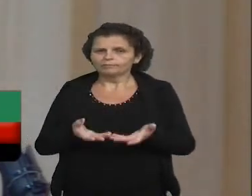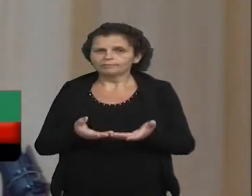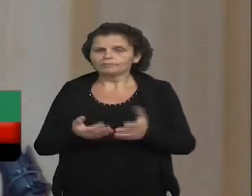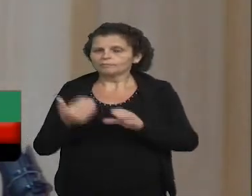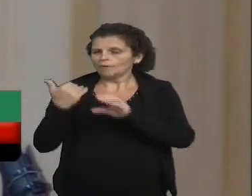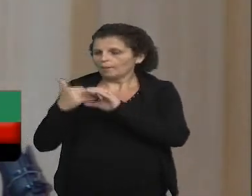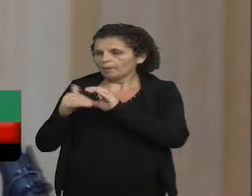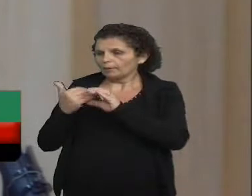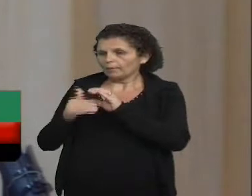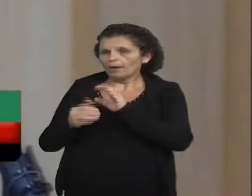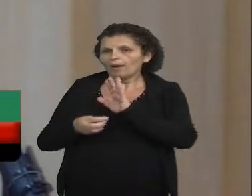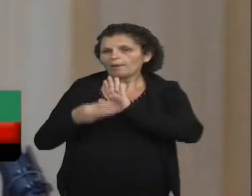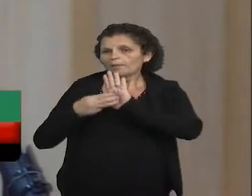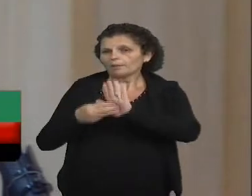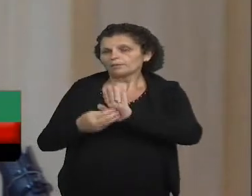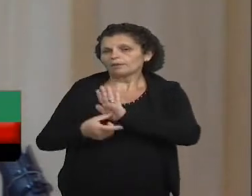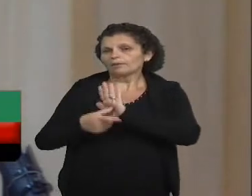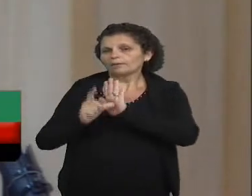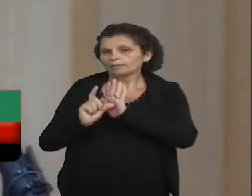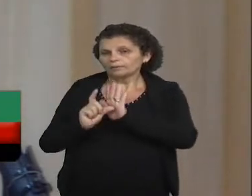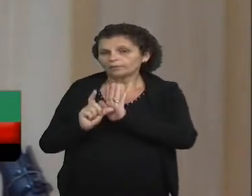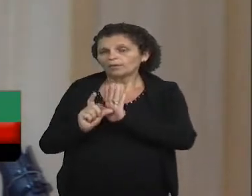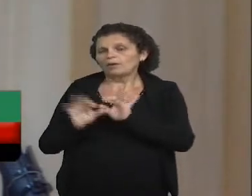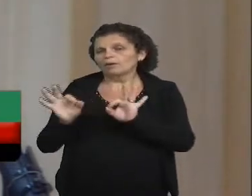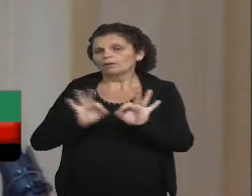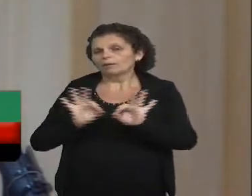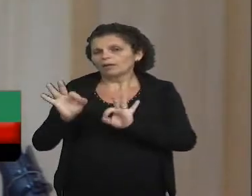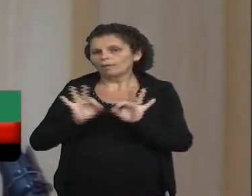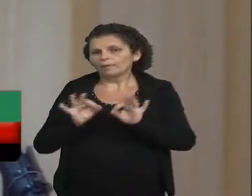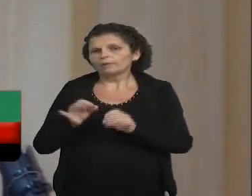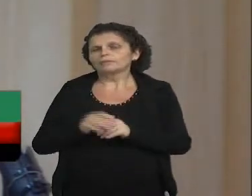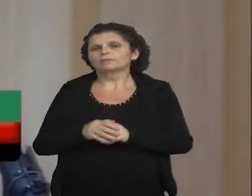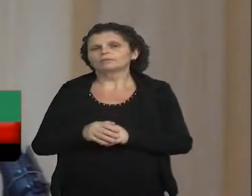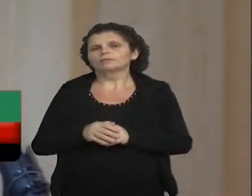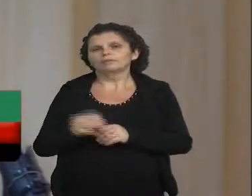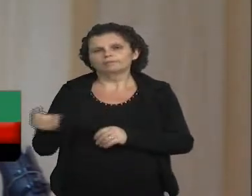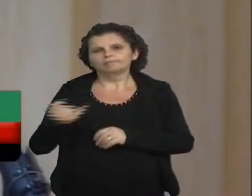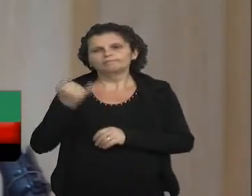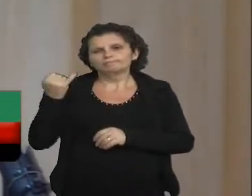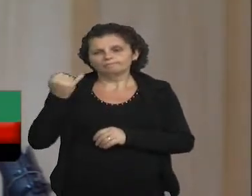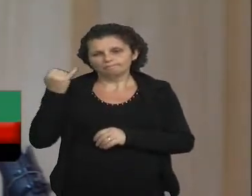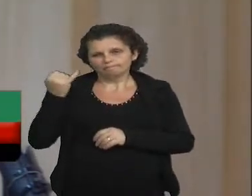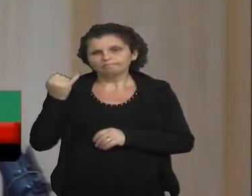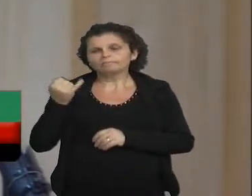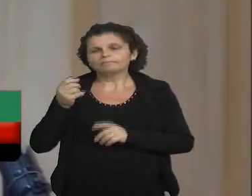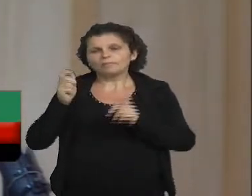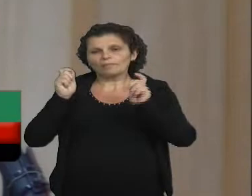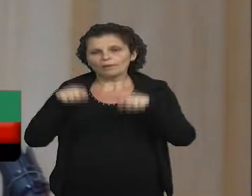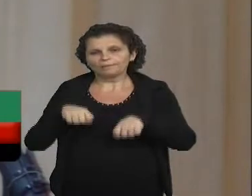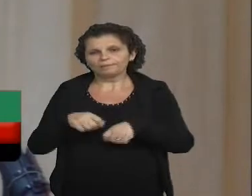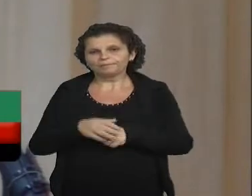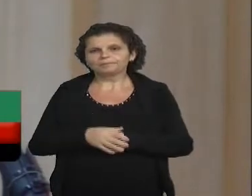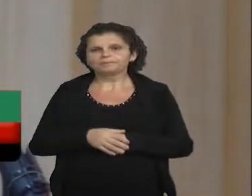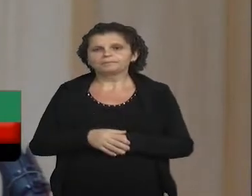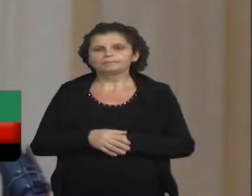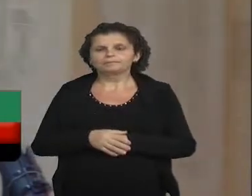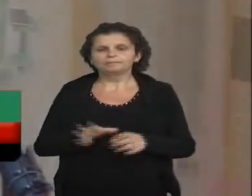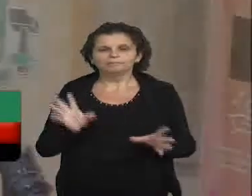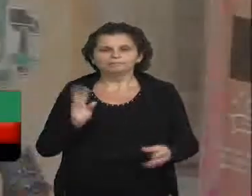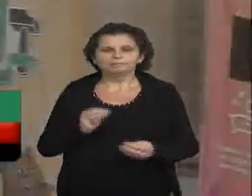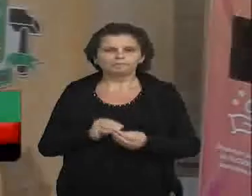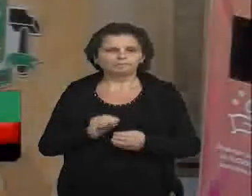Mandar moção com antecedência, fazer o nosso trabalho com planejamento, que eu acho que assim vai funcionar melhor essa casa. É